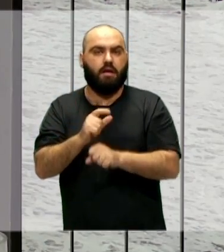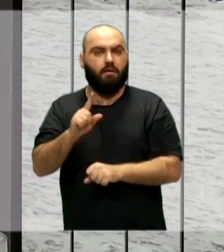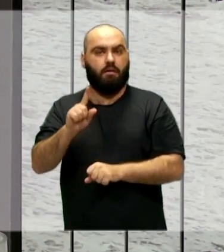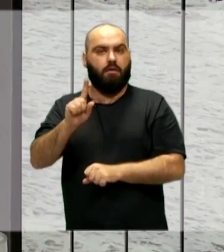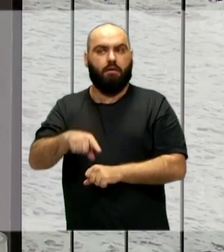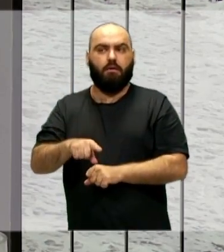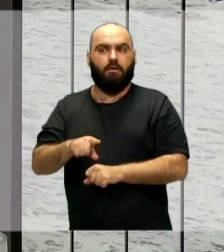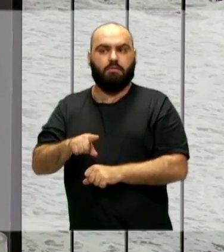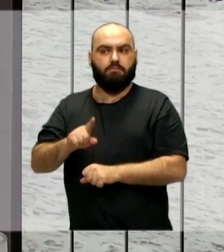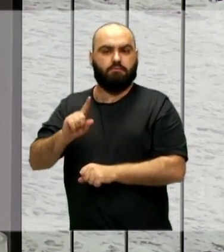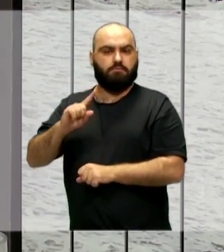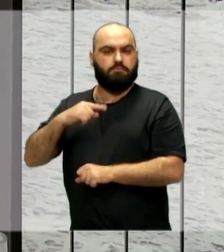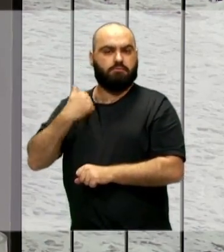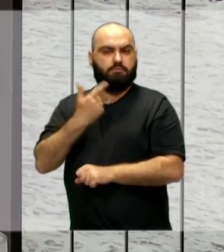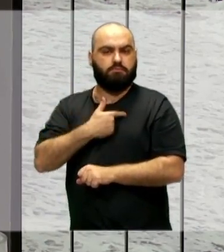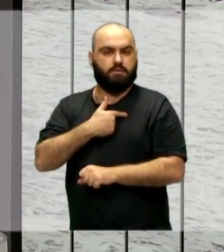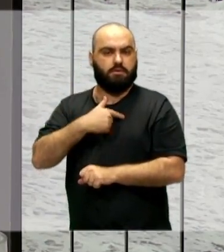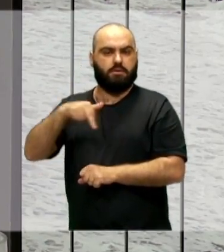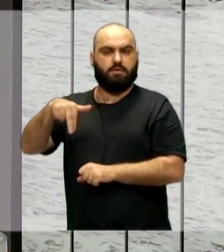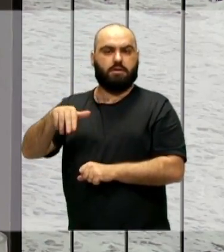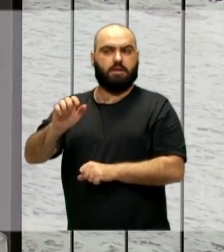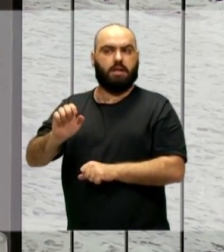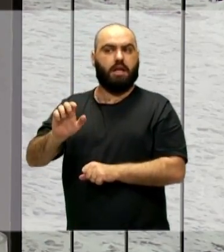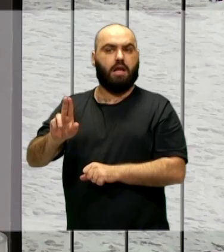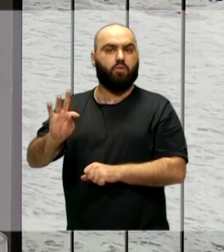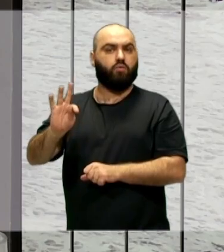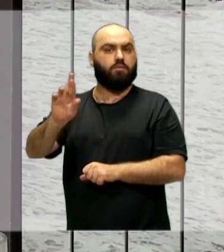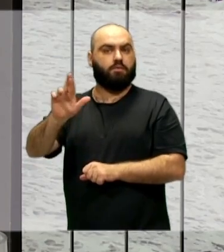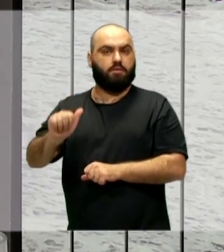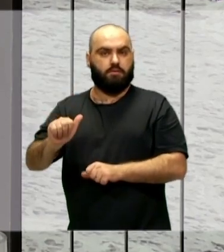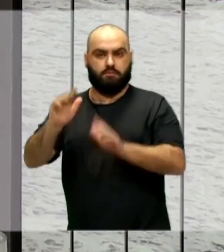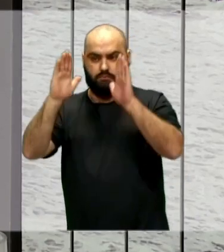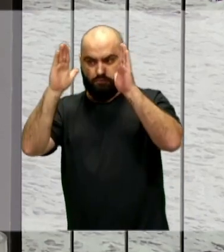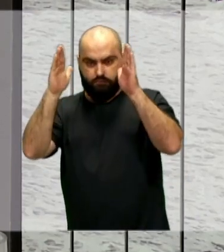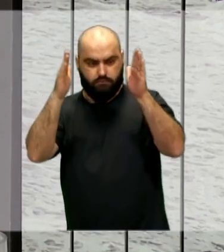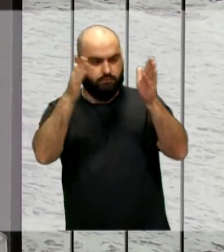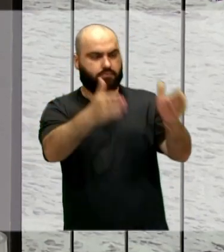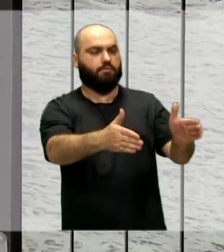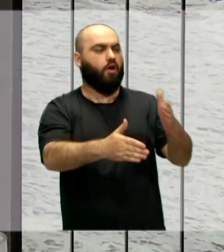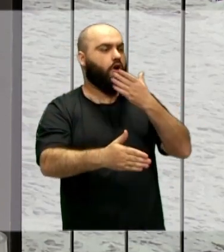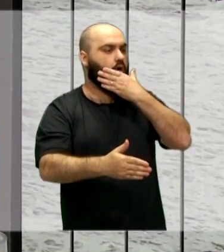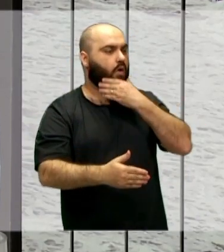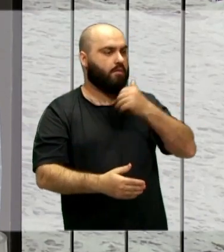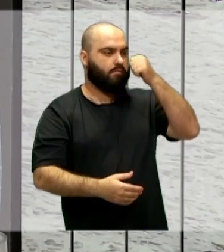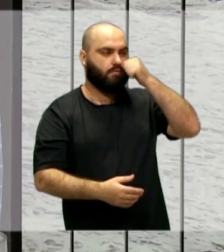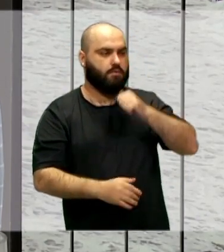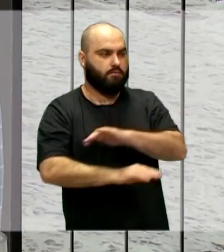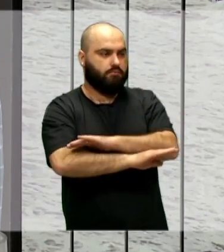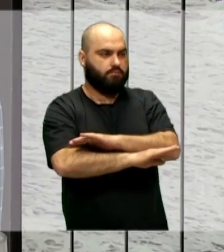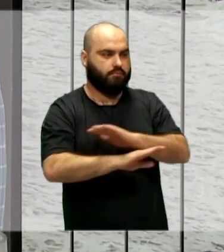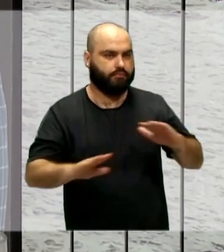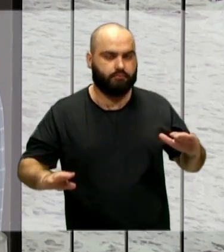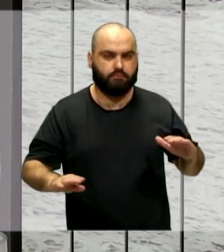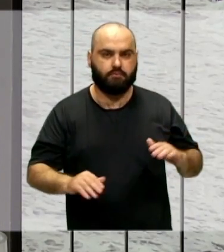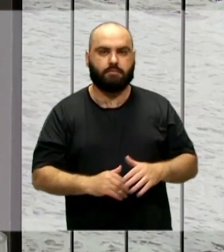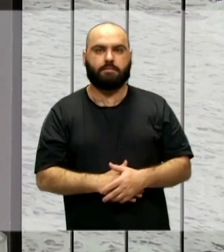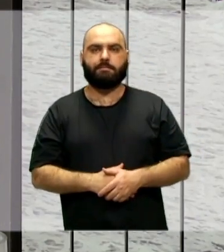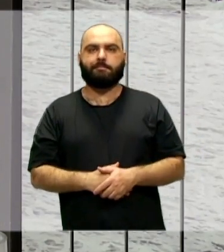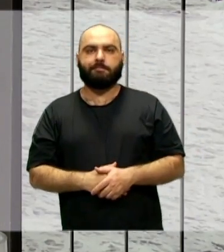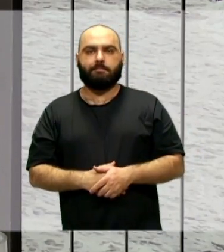na verdade, não era muito neutra, não. Era neutralidade direcionado para normatividade. Então, por